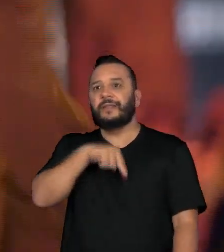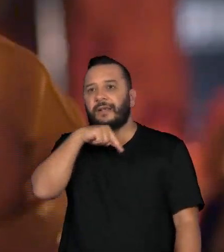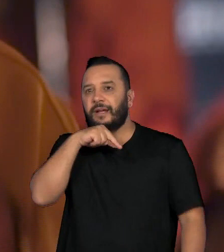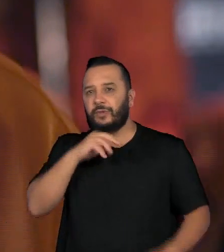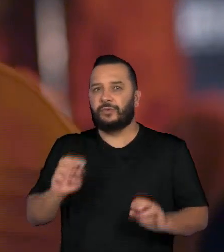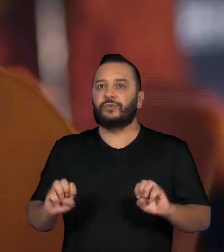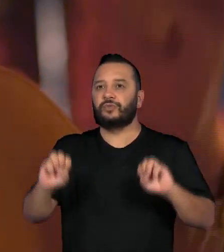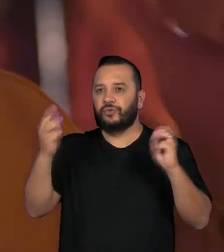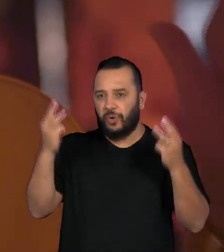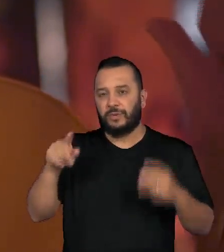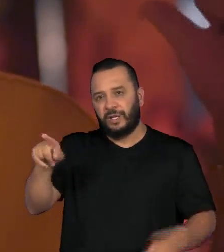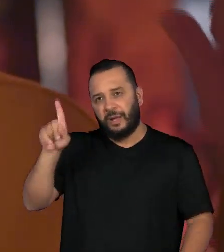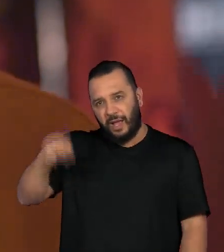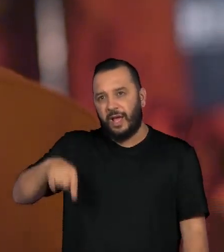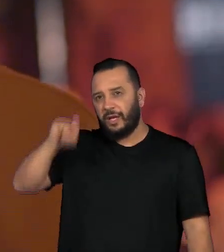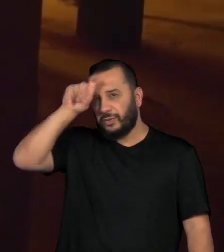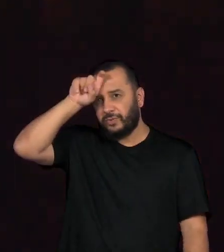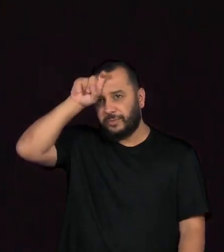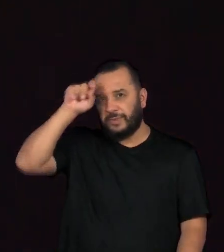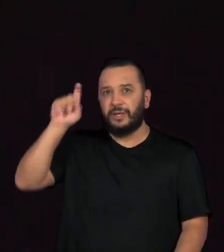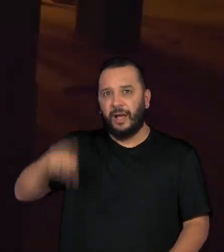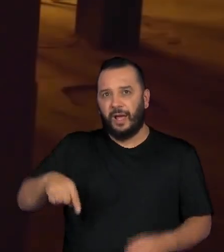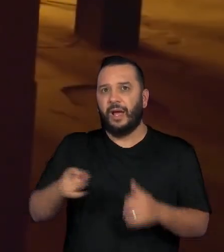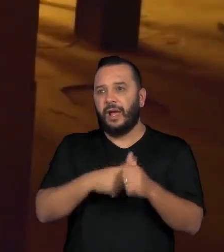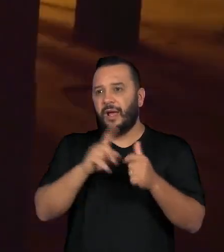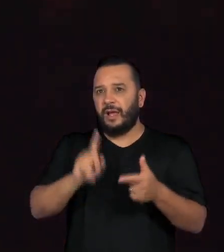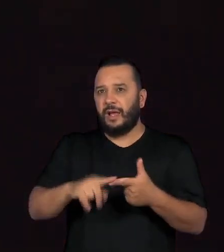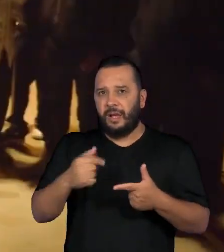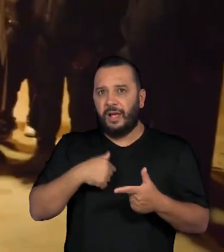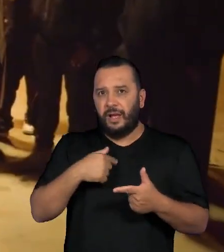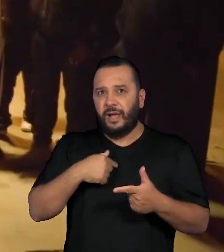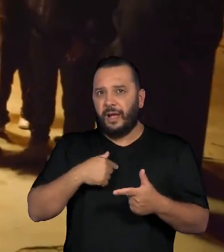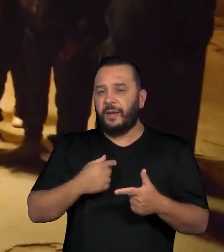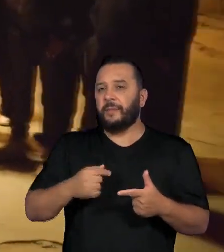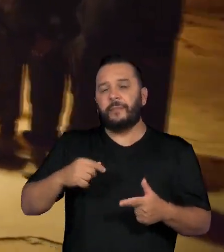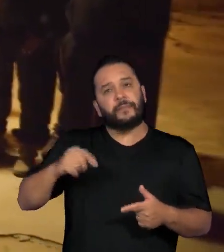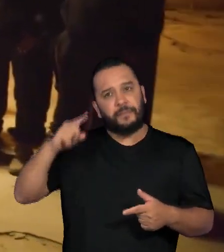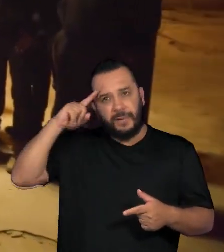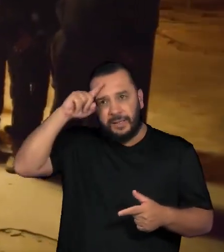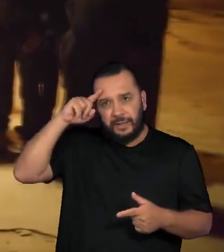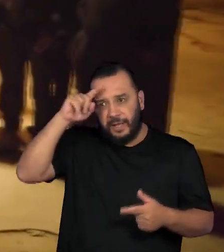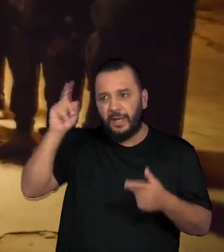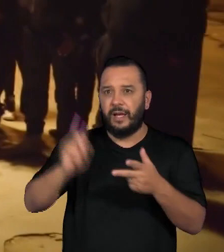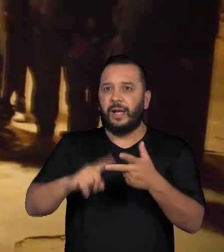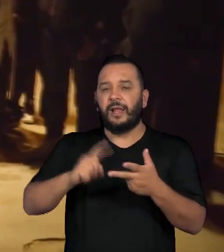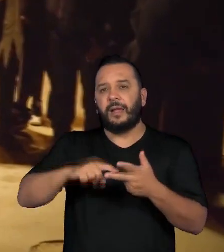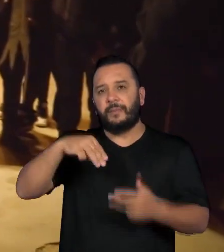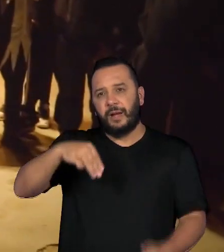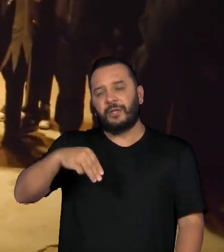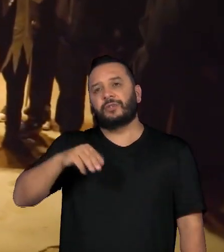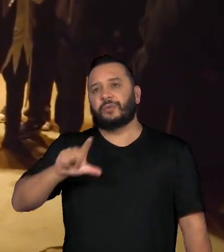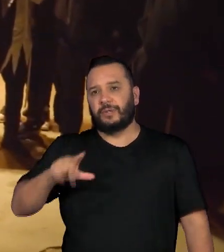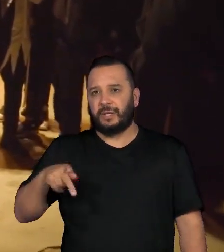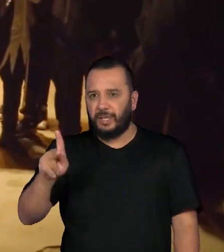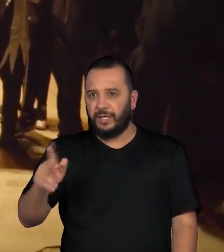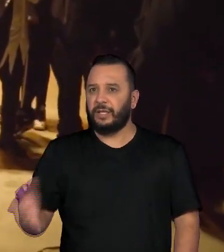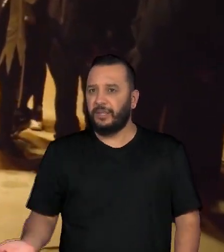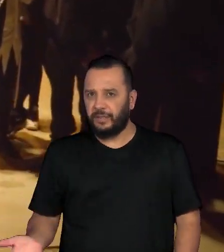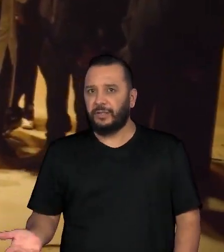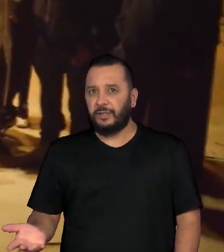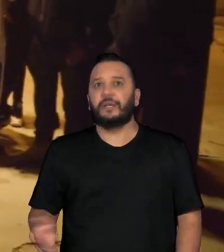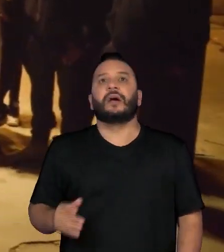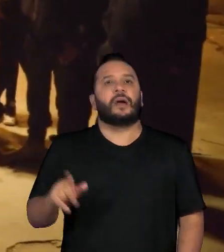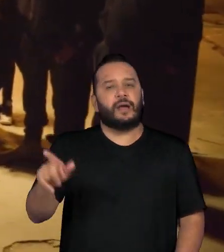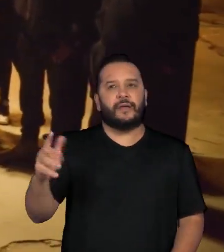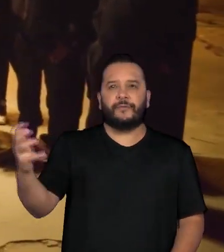aí é Zumbi, isso aí é Dandara. Isso aí é Malcolm X, isso aí é Mandela, isso aí é Martin Luther King. A influência do Racionais é muito